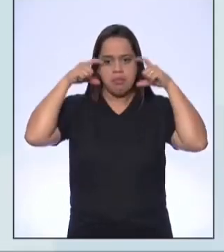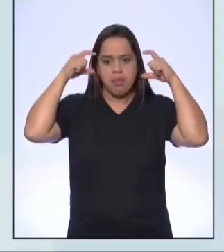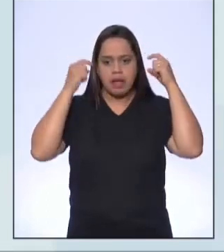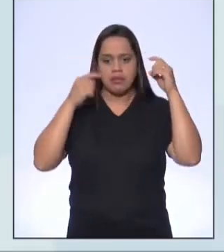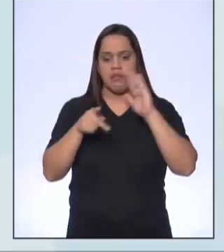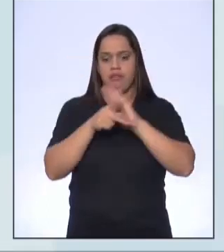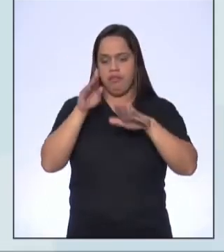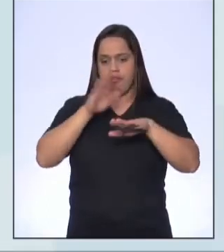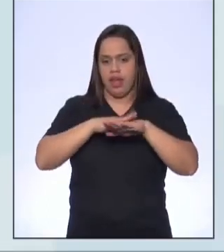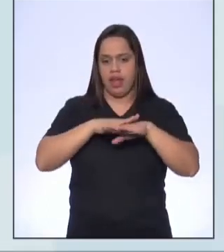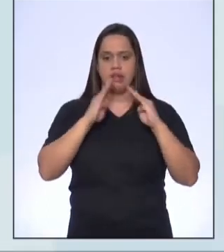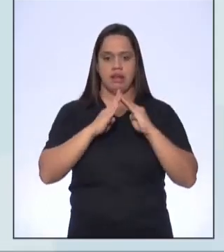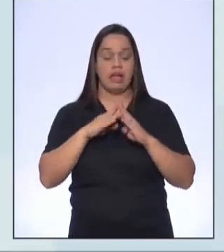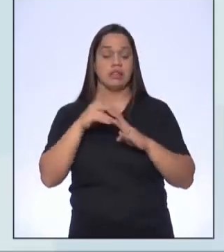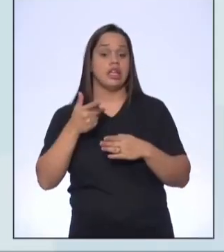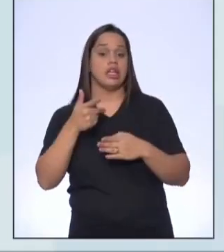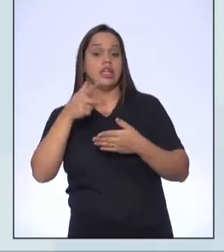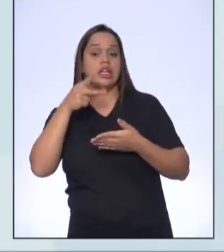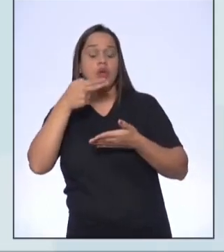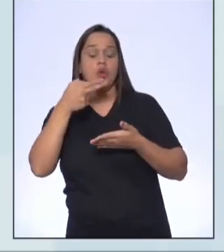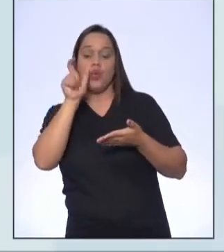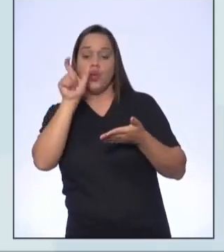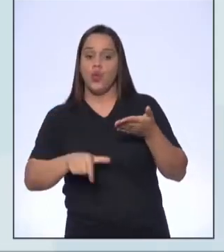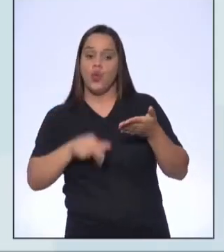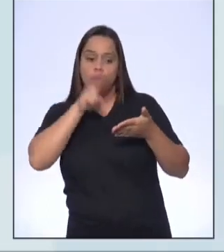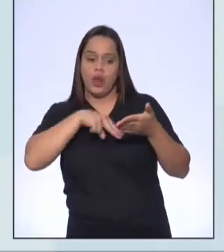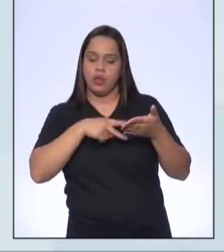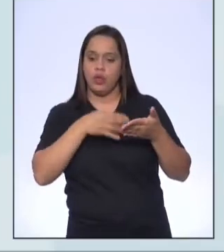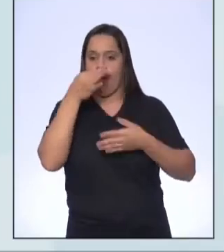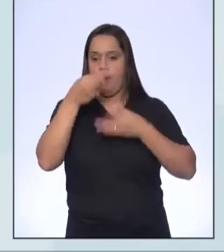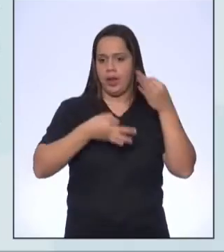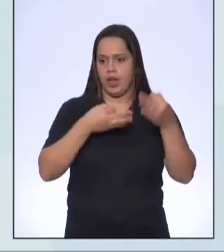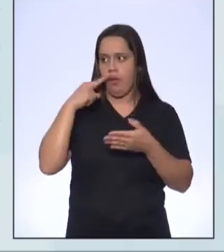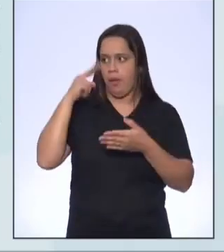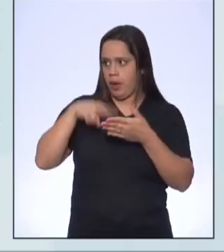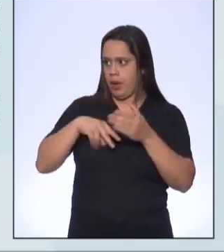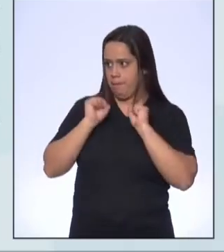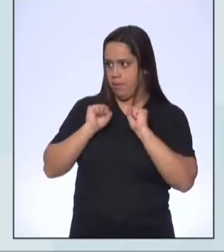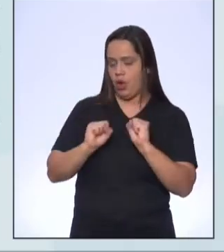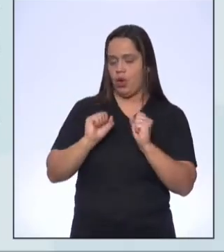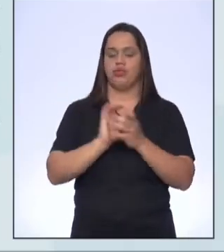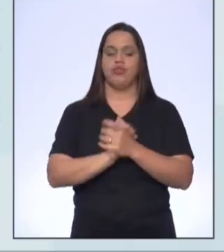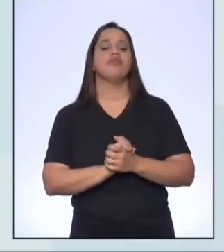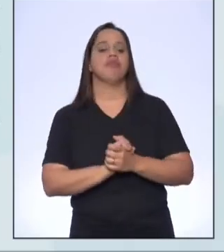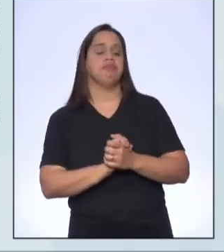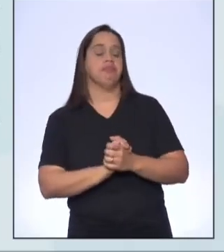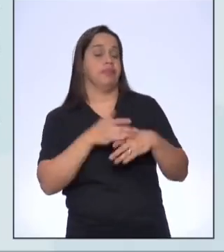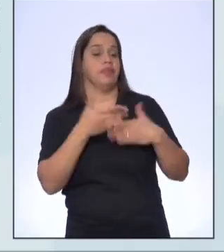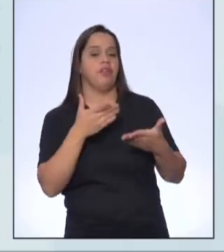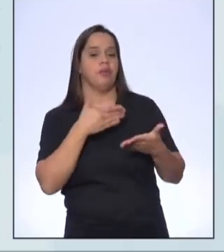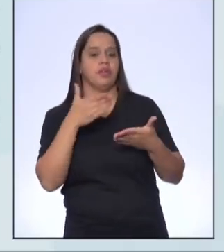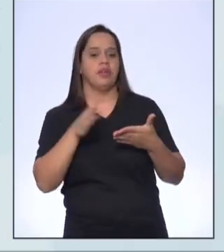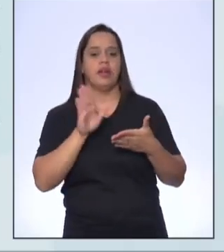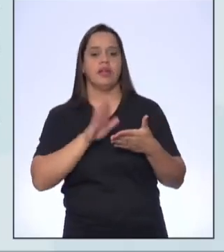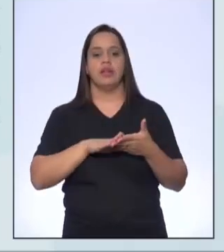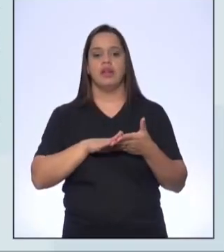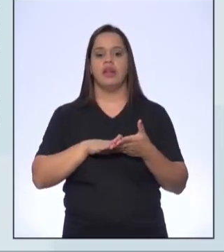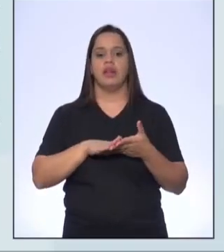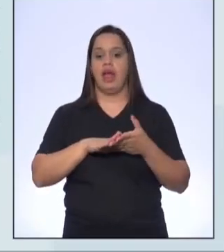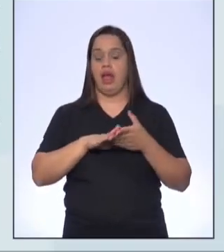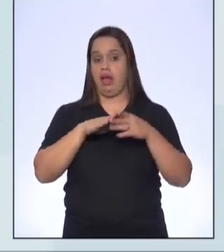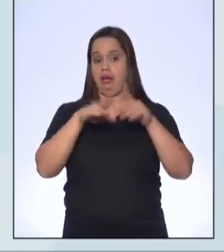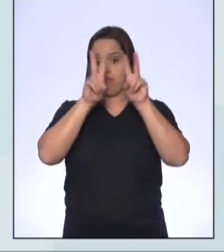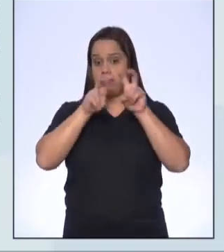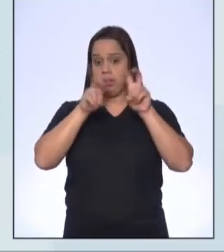escrever uma carta opinando sobre isso. Professora, poderia ler para a gente a carta? Vamos lá. É a legenda, né, que é sobre as